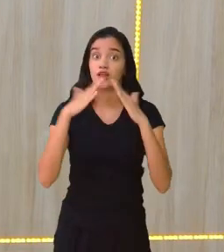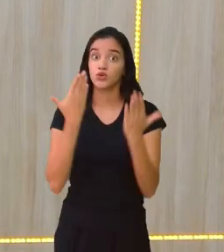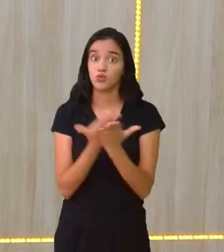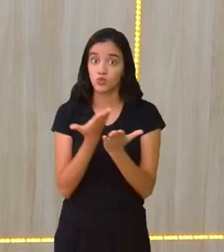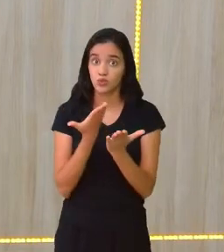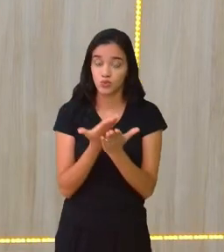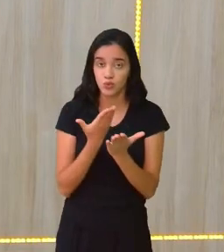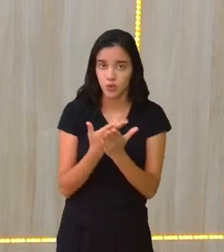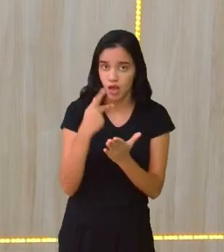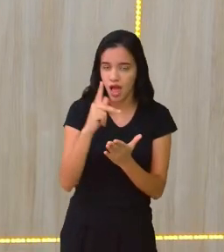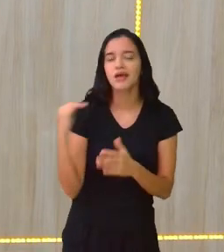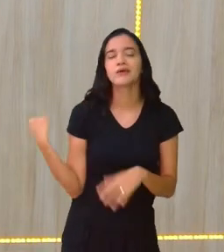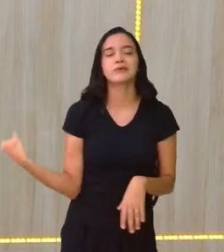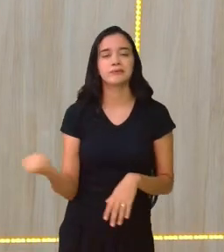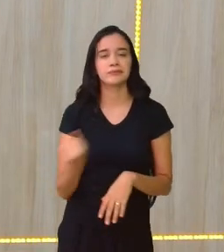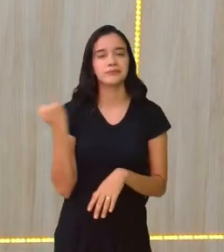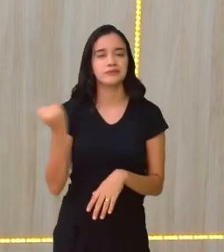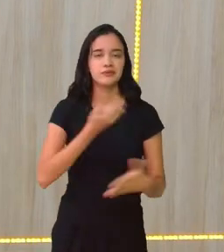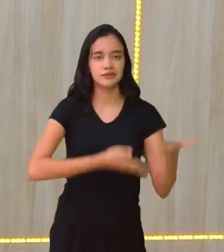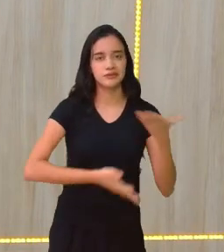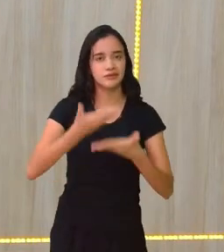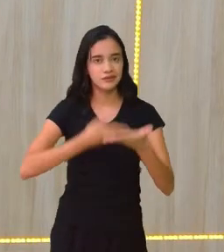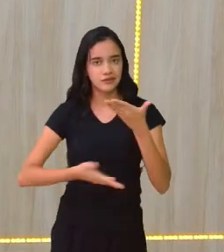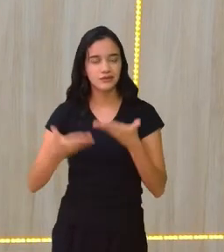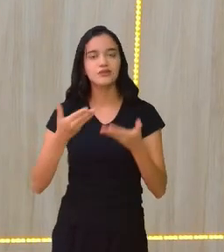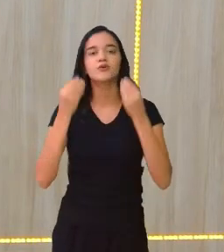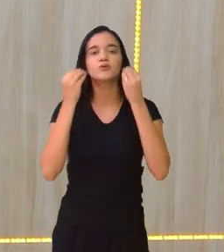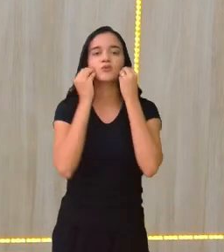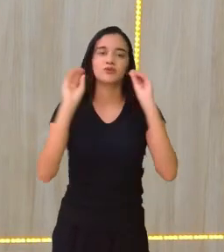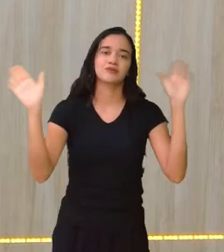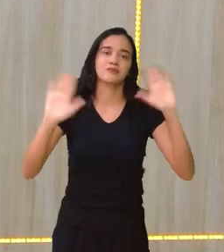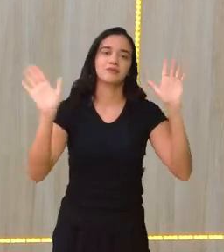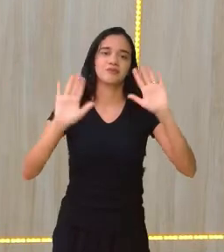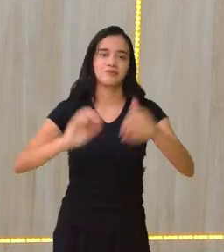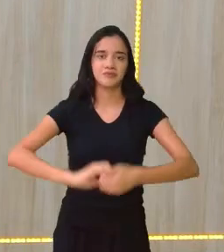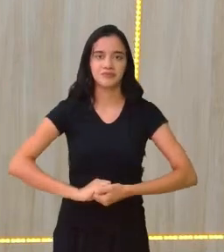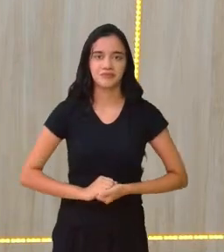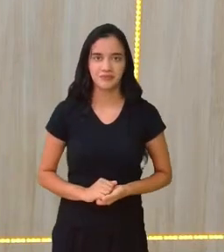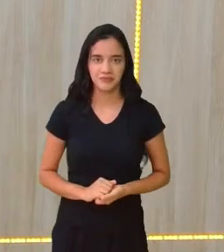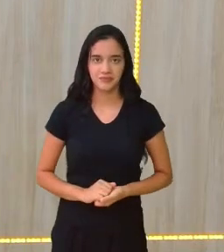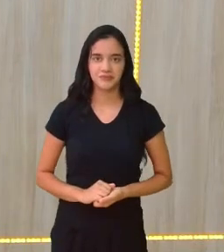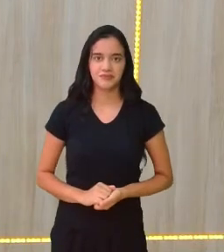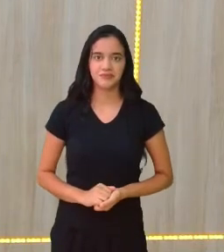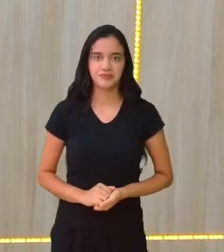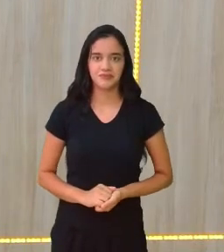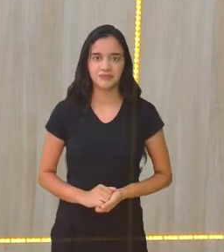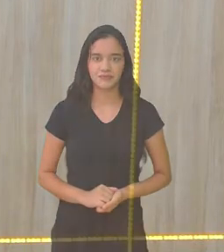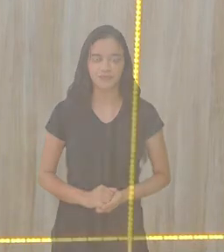origem. Super importante aí essa interação de vocês. Um beijo, até a próxima aula. Tchau, tchau.